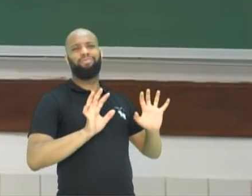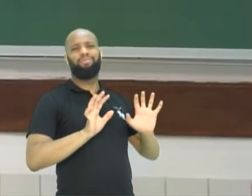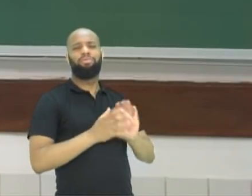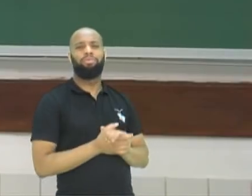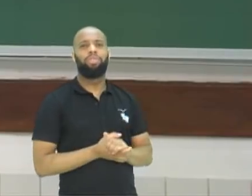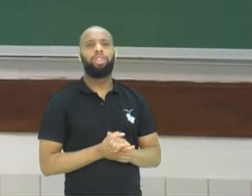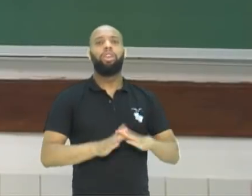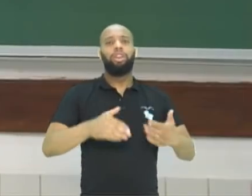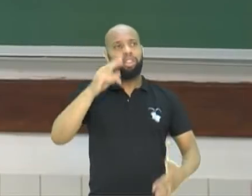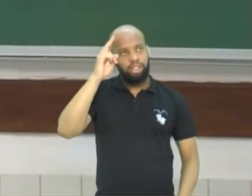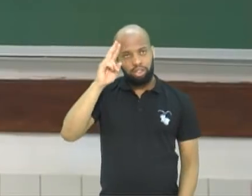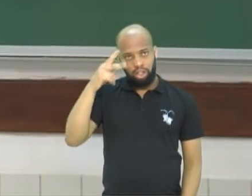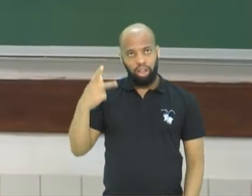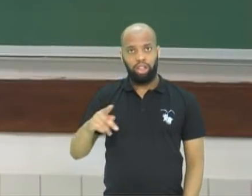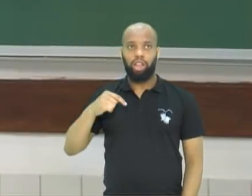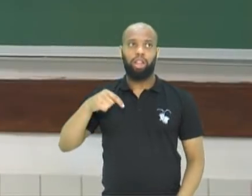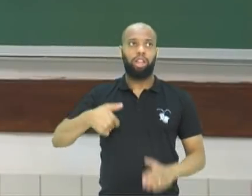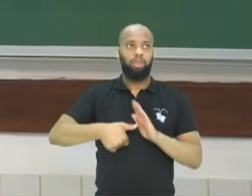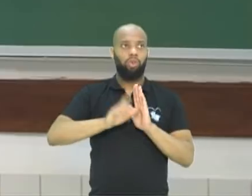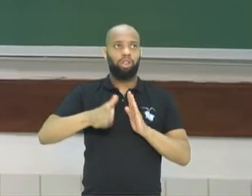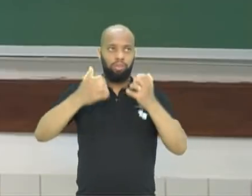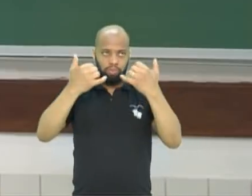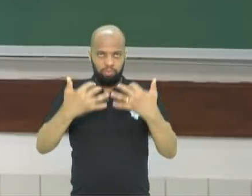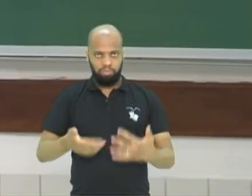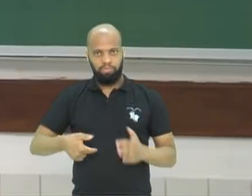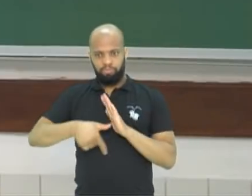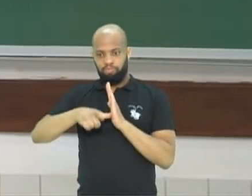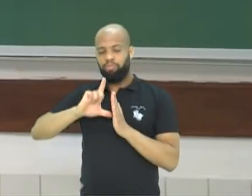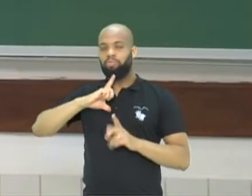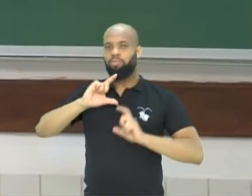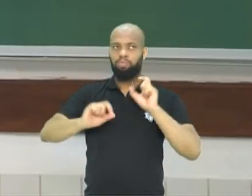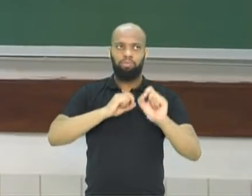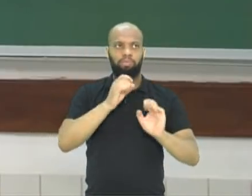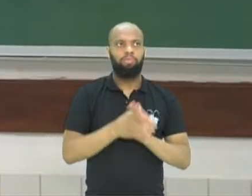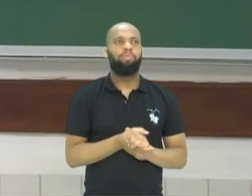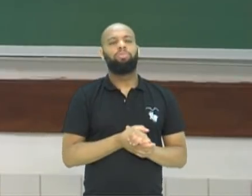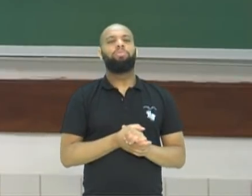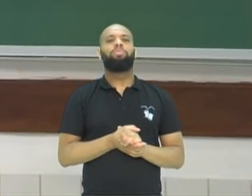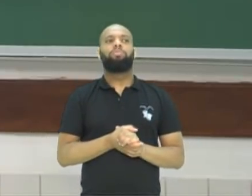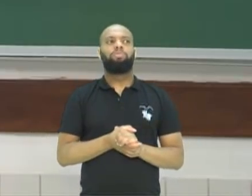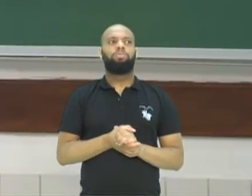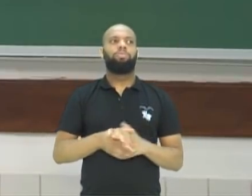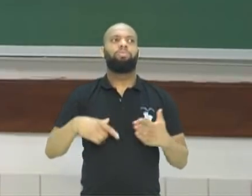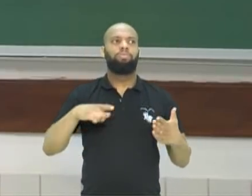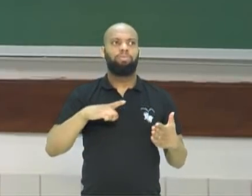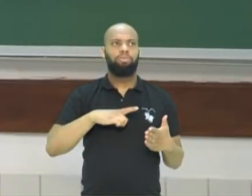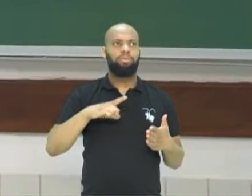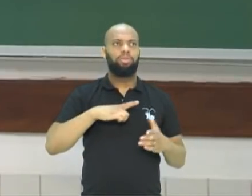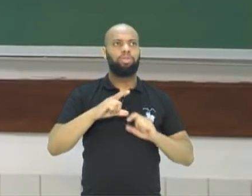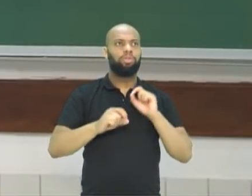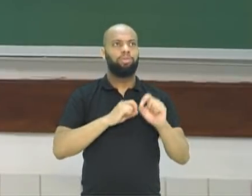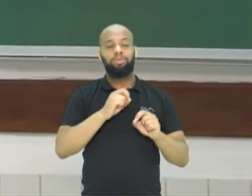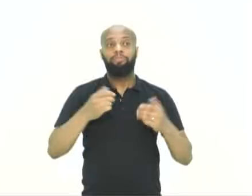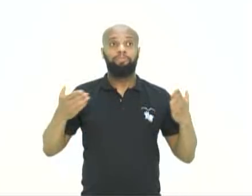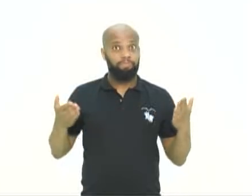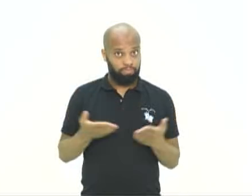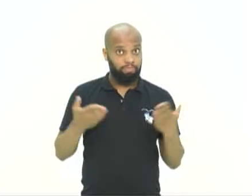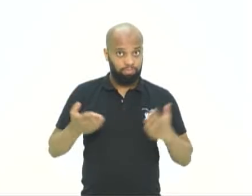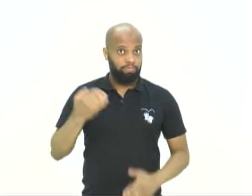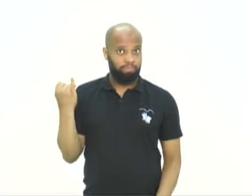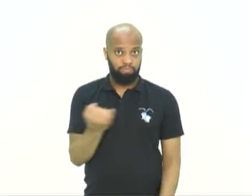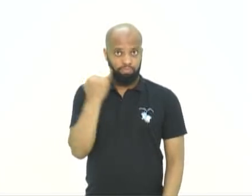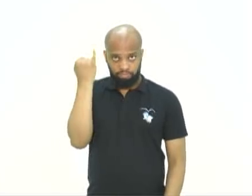Essa história do Darwin, que já foi contada anteriormente, ela fica mais emblemática para a gente aqui,